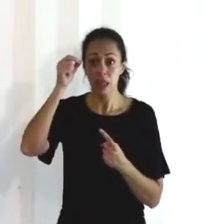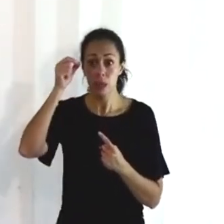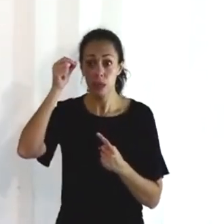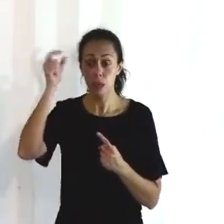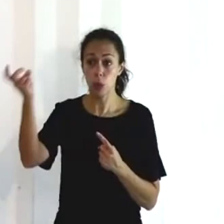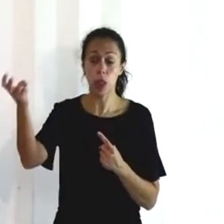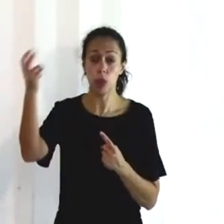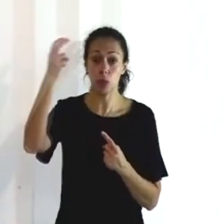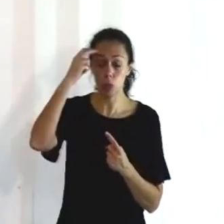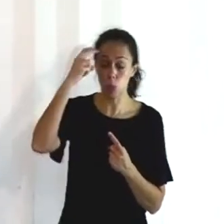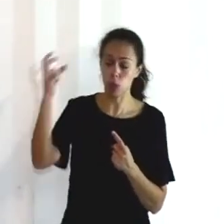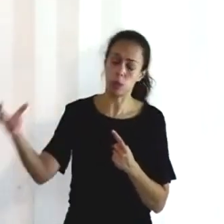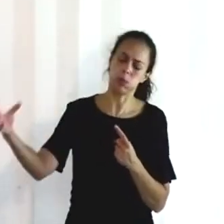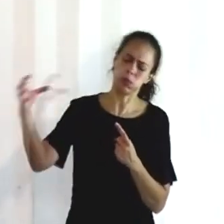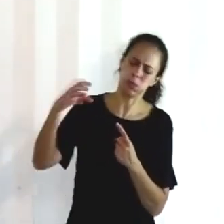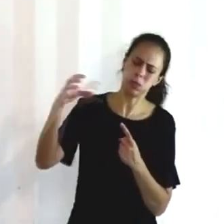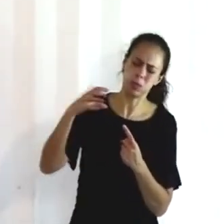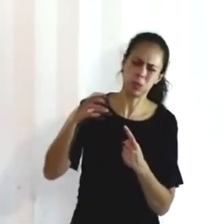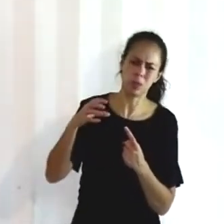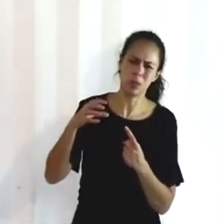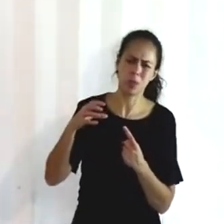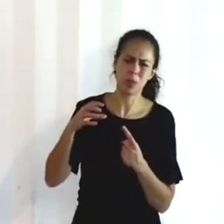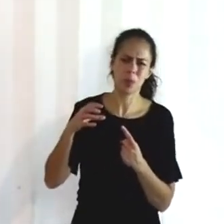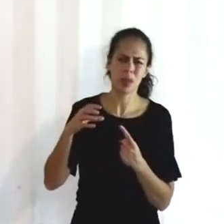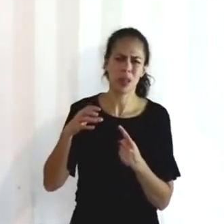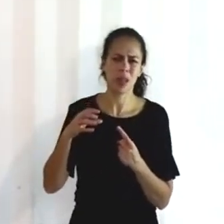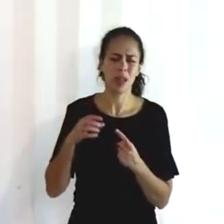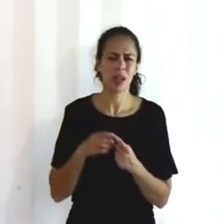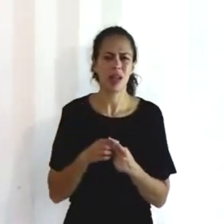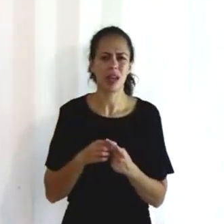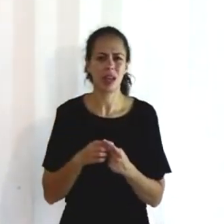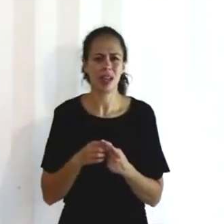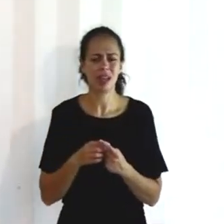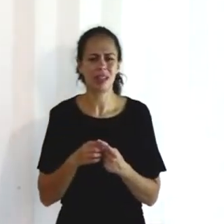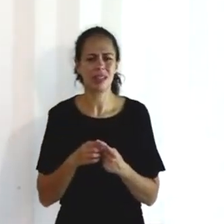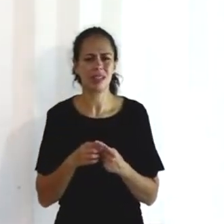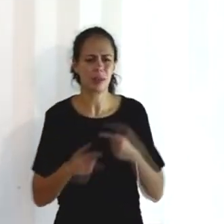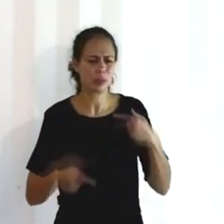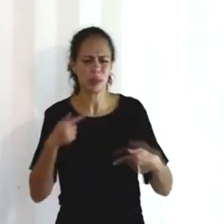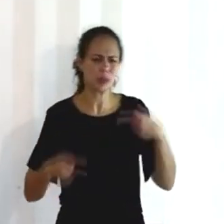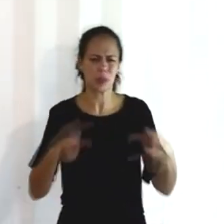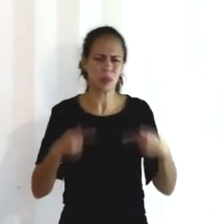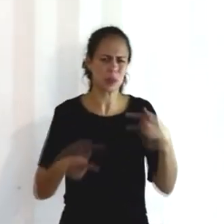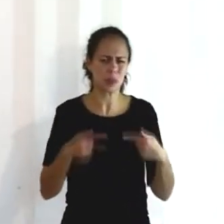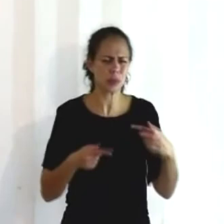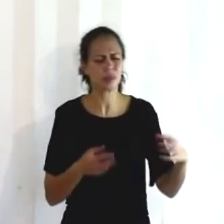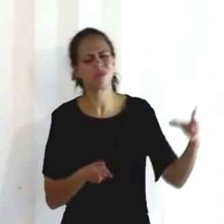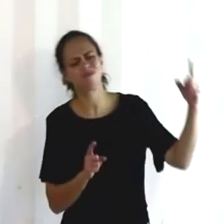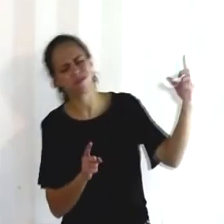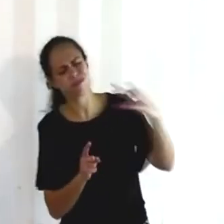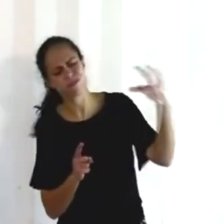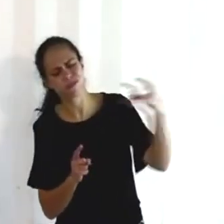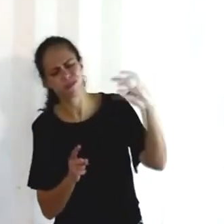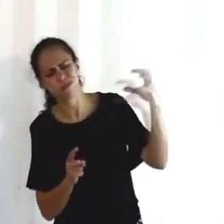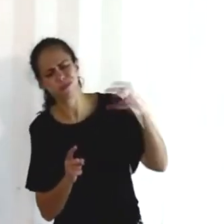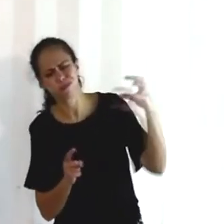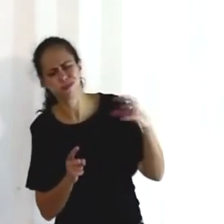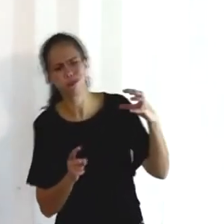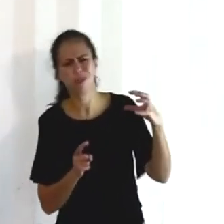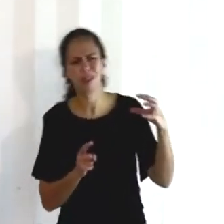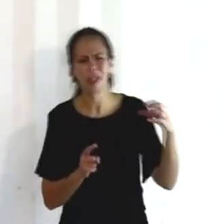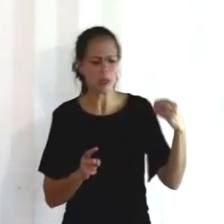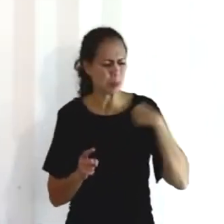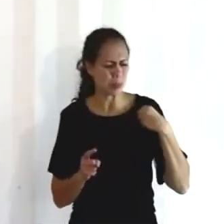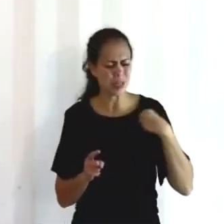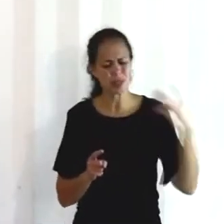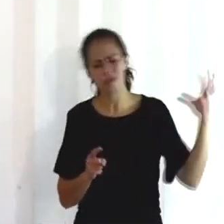sistemas políticos, nós temos pressões dos tempos modernos, pós-modernos. Eles já